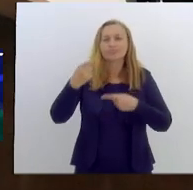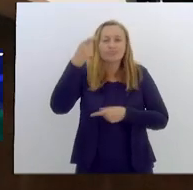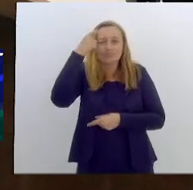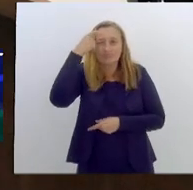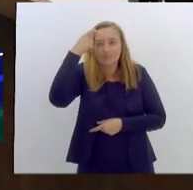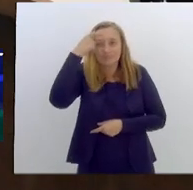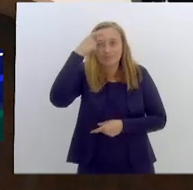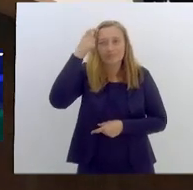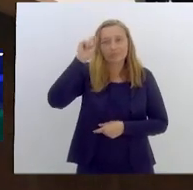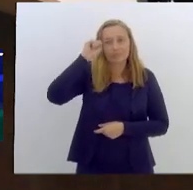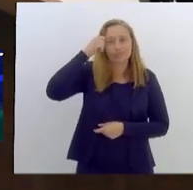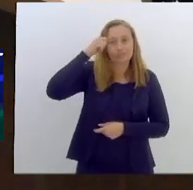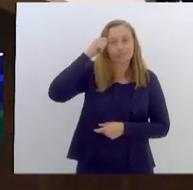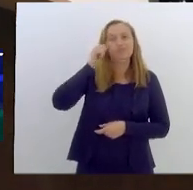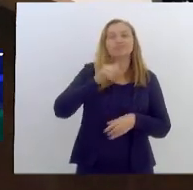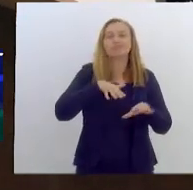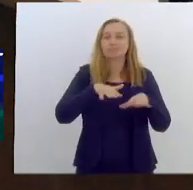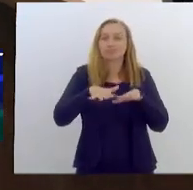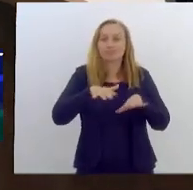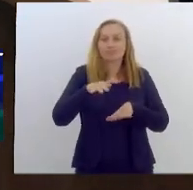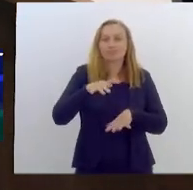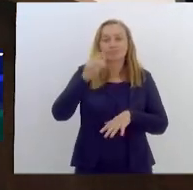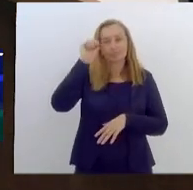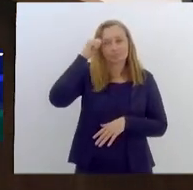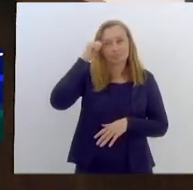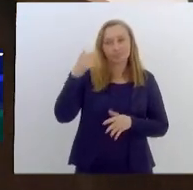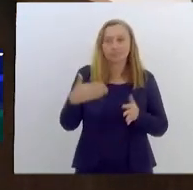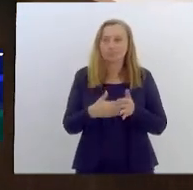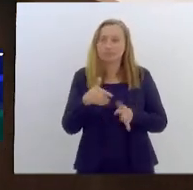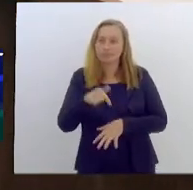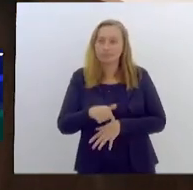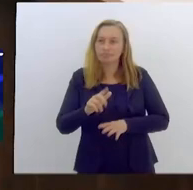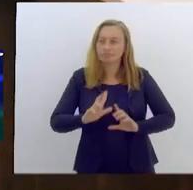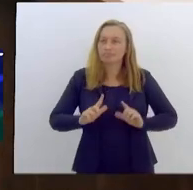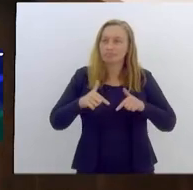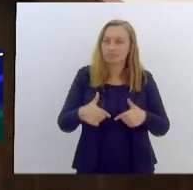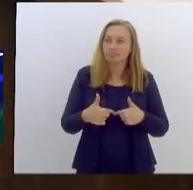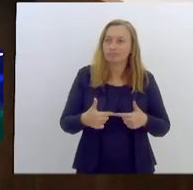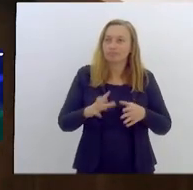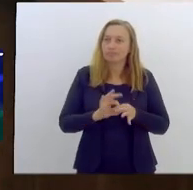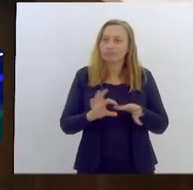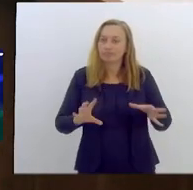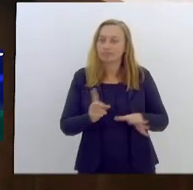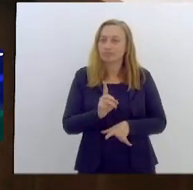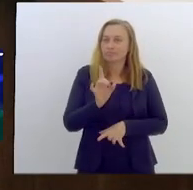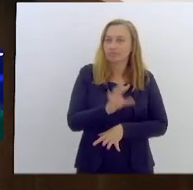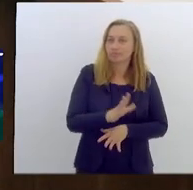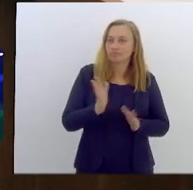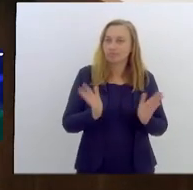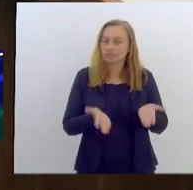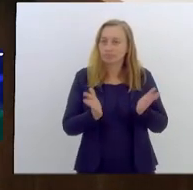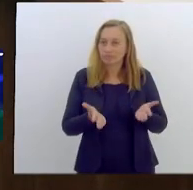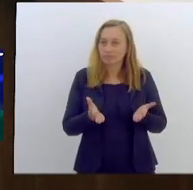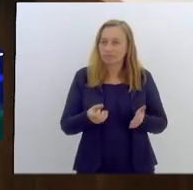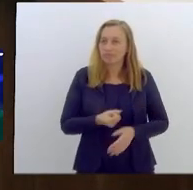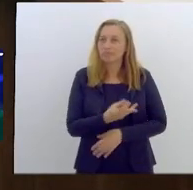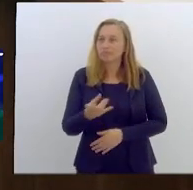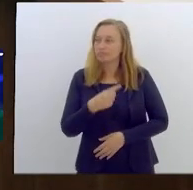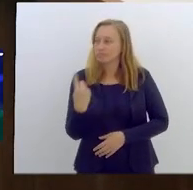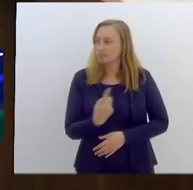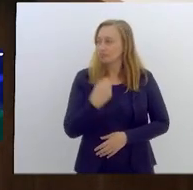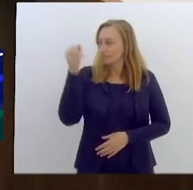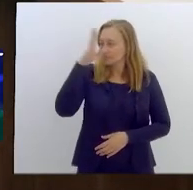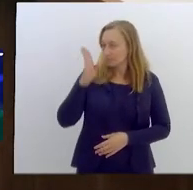consciência negra, né, o movimento negro até aqui, todas as nossas ações que nos permitem não só hoje existir enquanto brasileiros